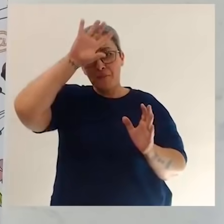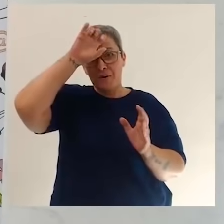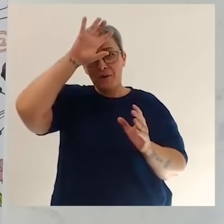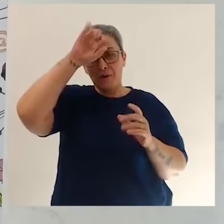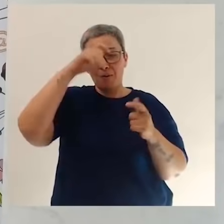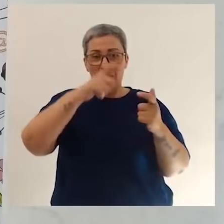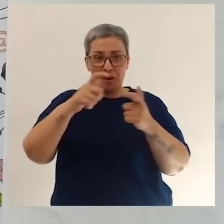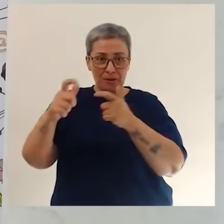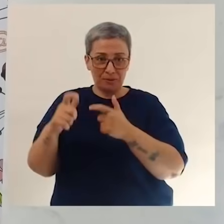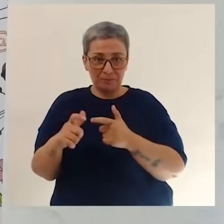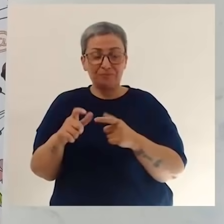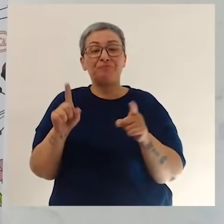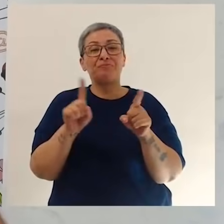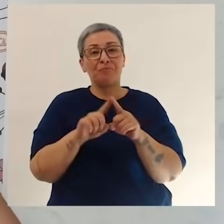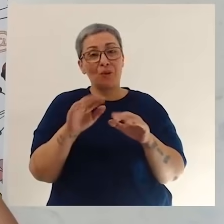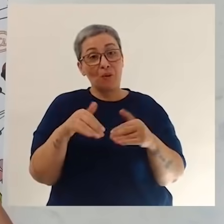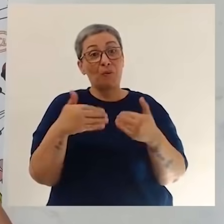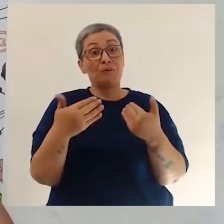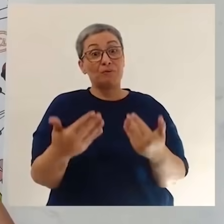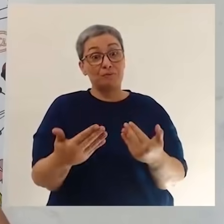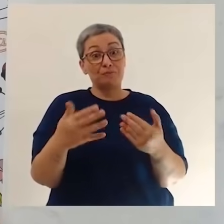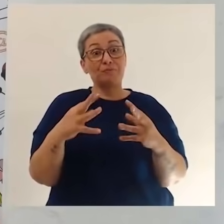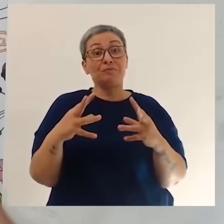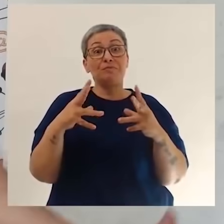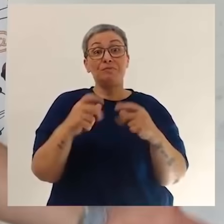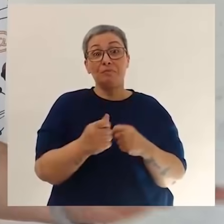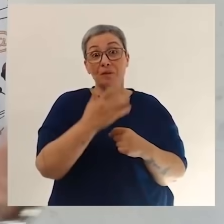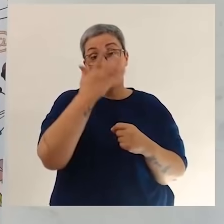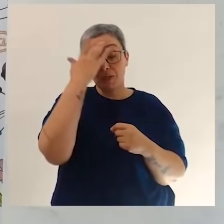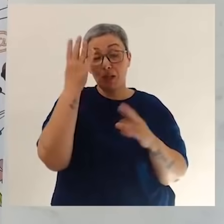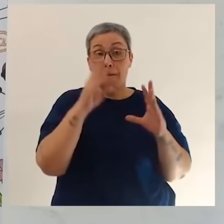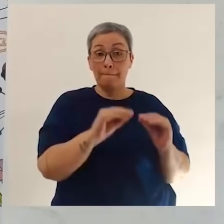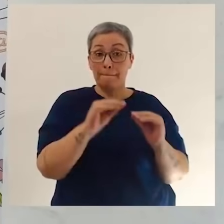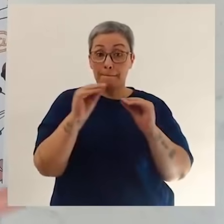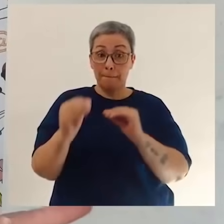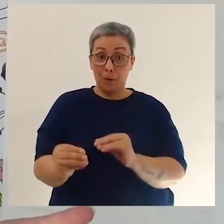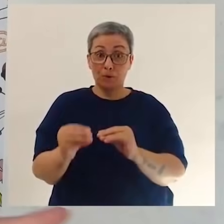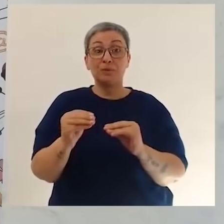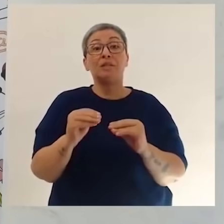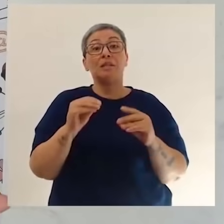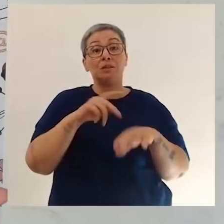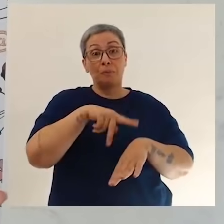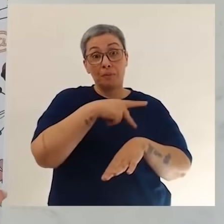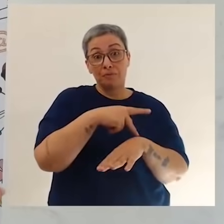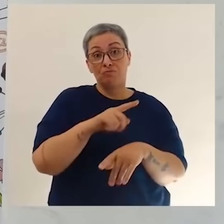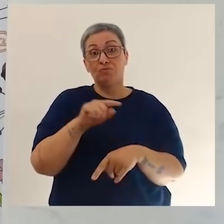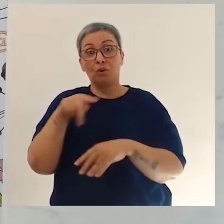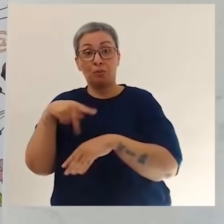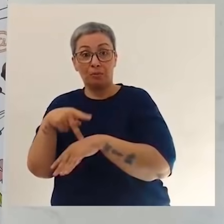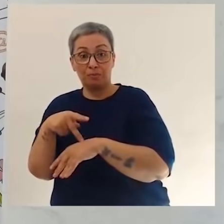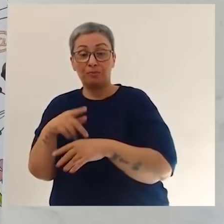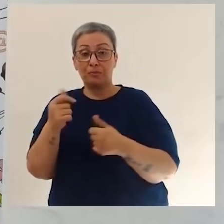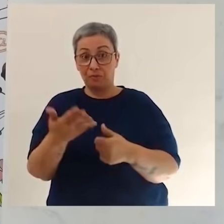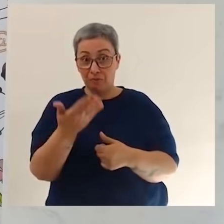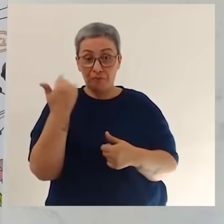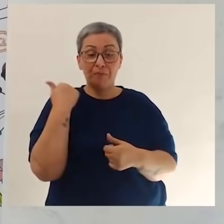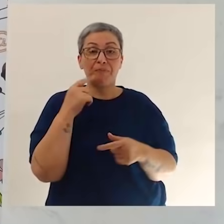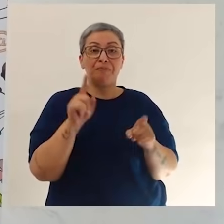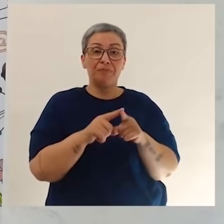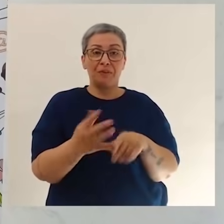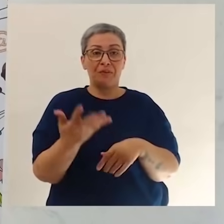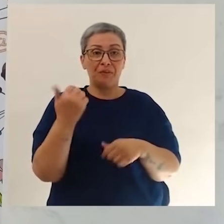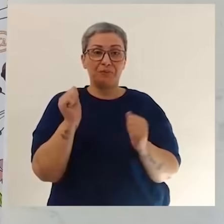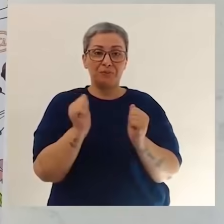memória para esses locais quando todas as pessoas resolvem mudar aí de um país para o outro. Vamos lá?